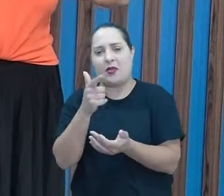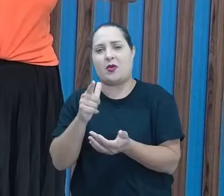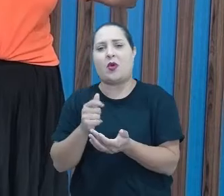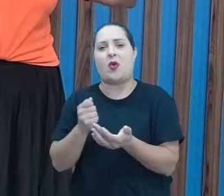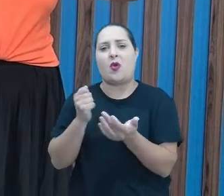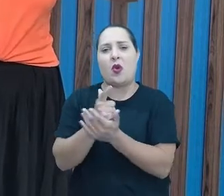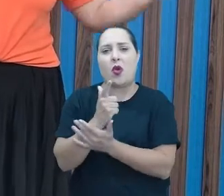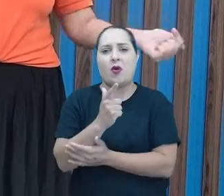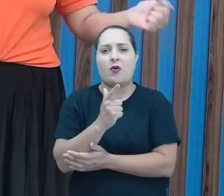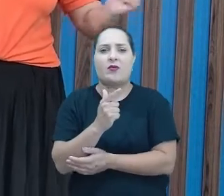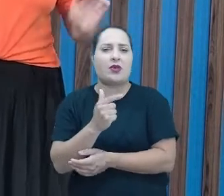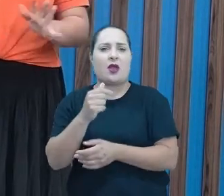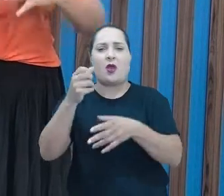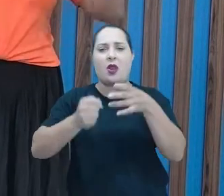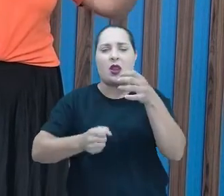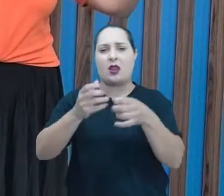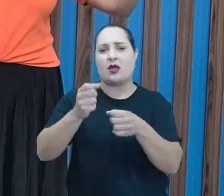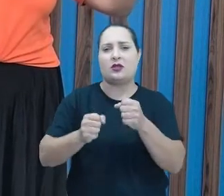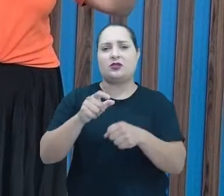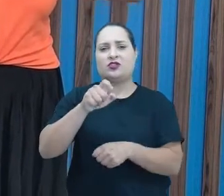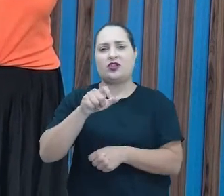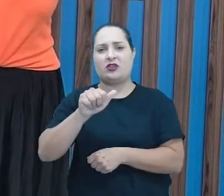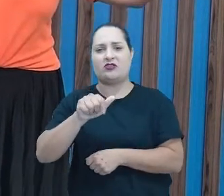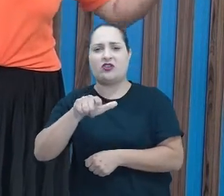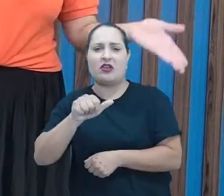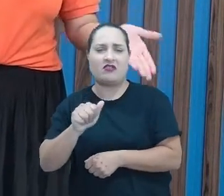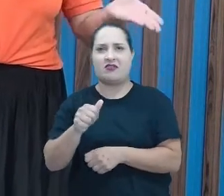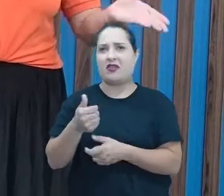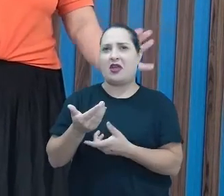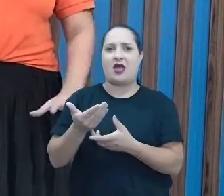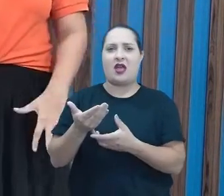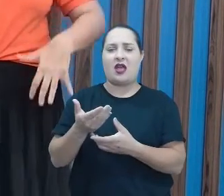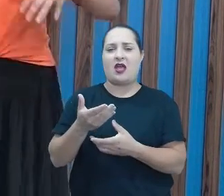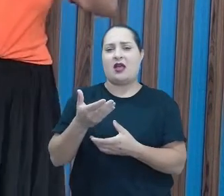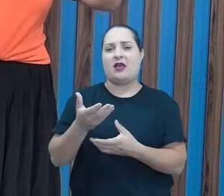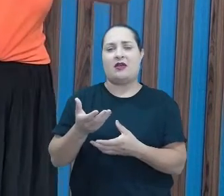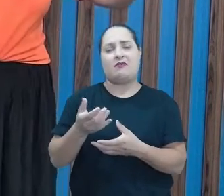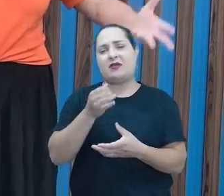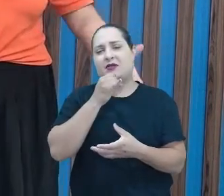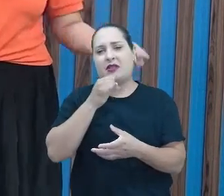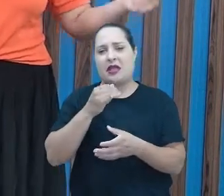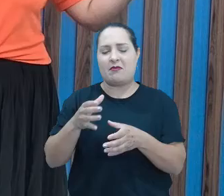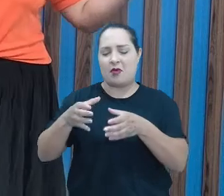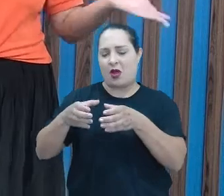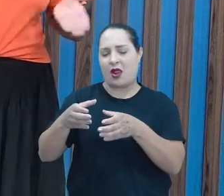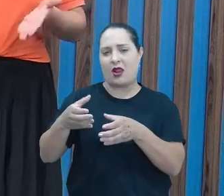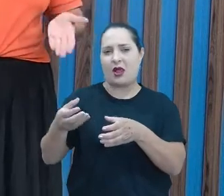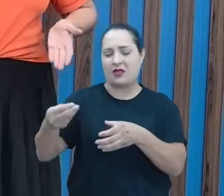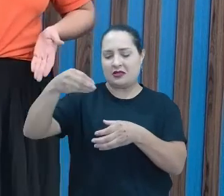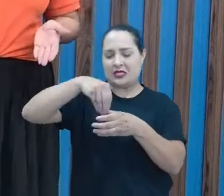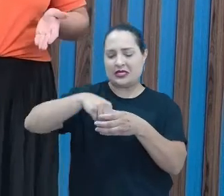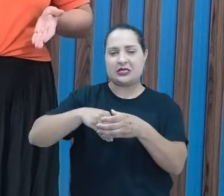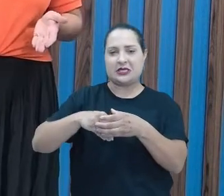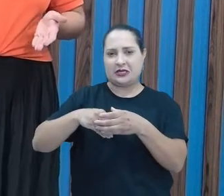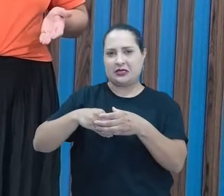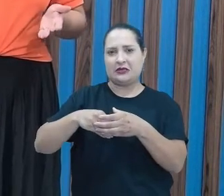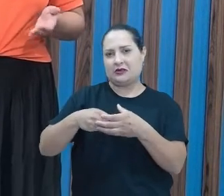o amor é um amor em lata para o seu filho. Estou dando um argumento. E o emprego da